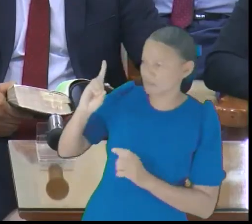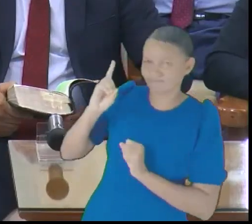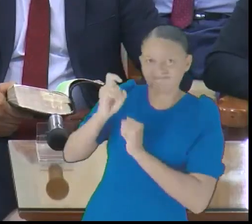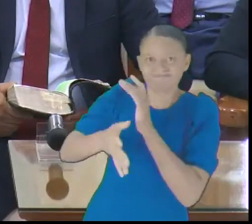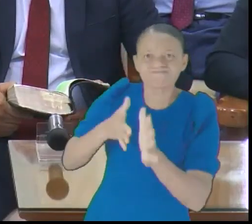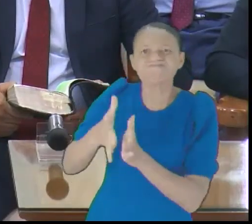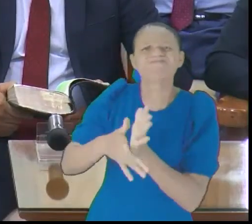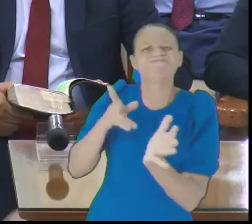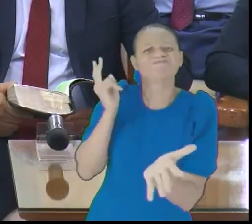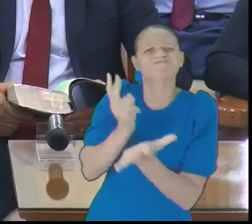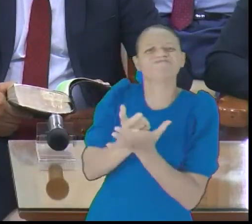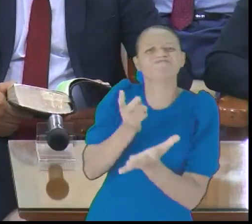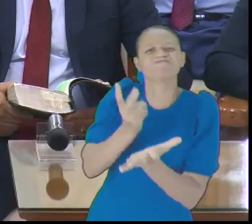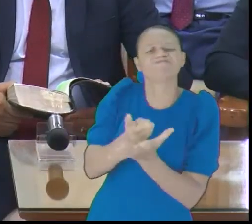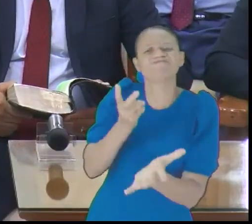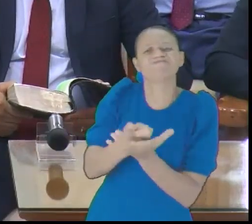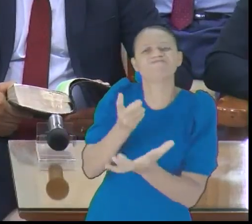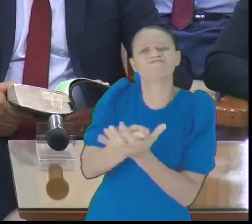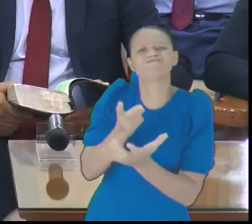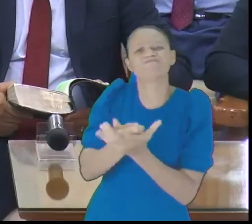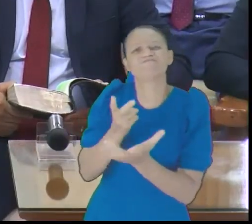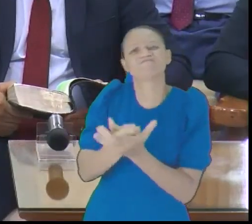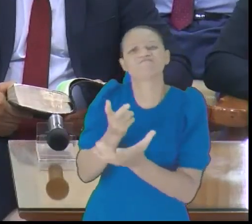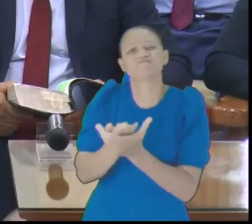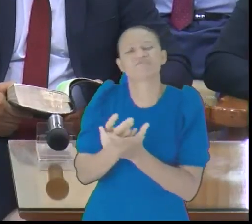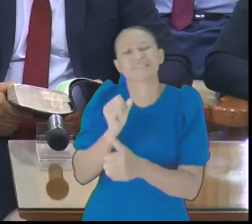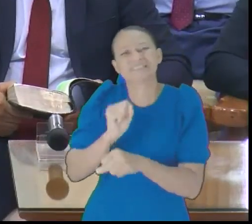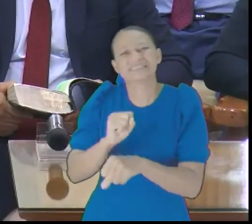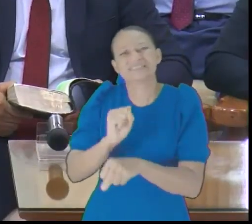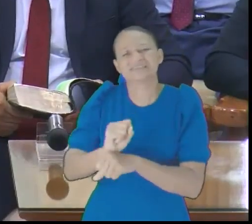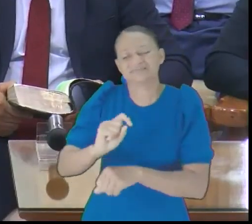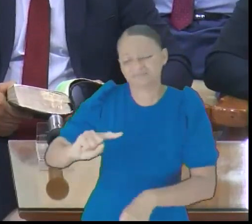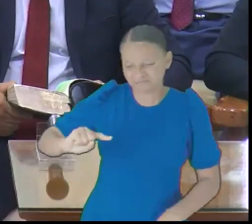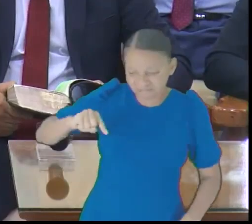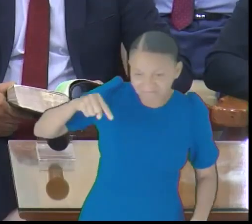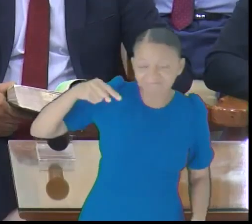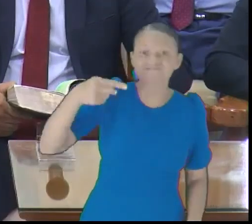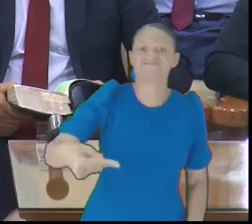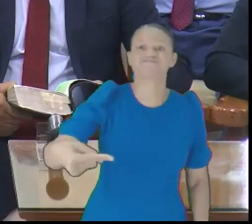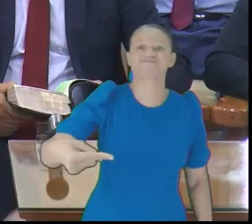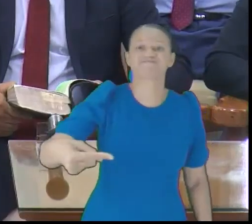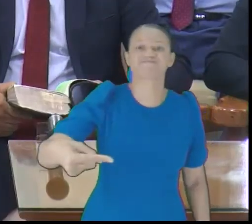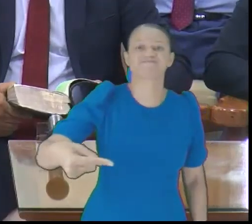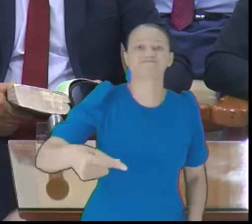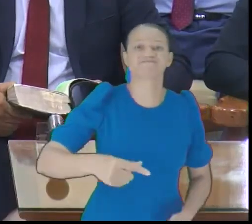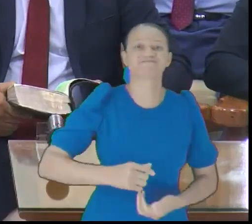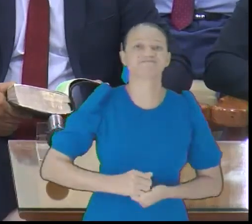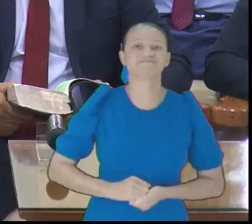de pé. Espera pelo depois.